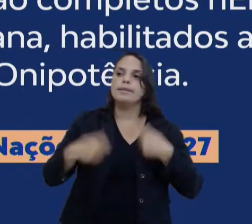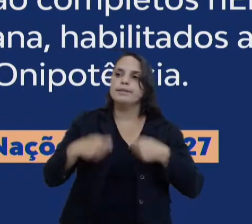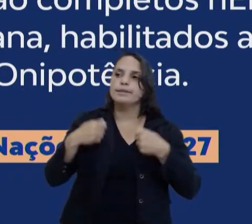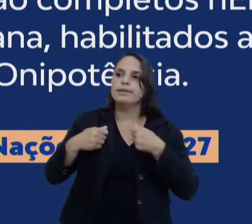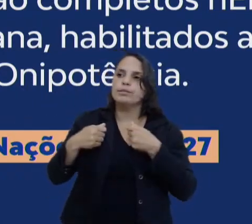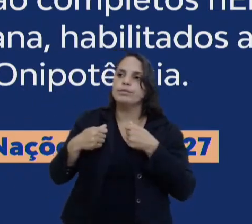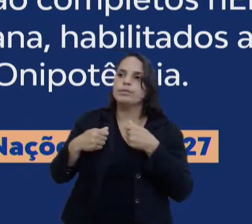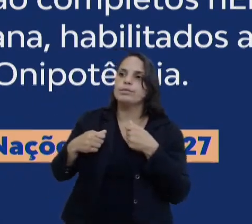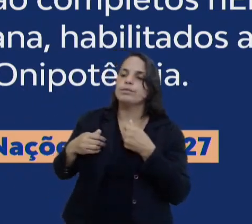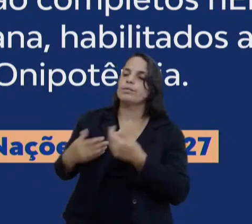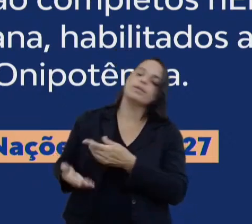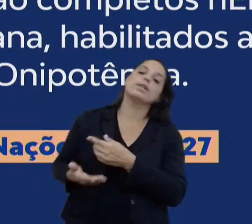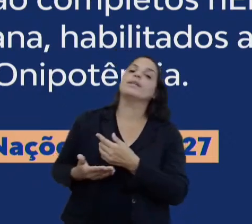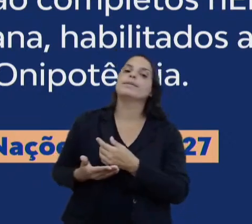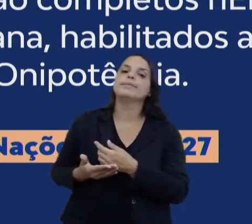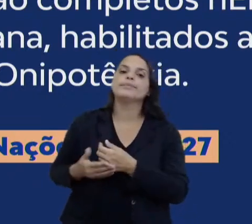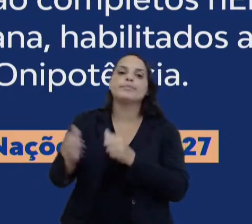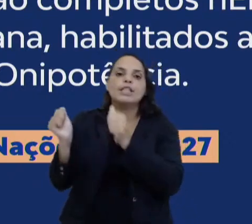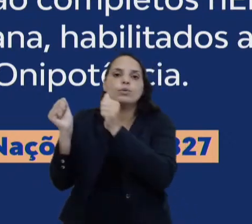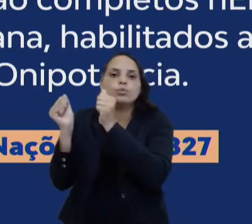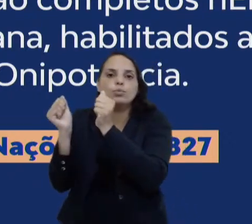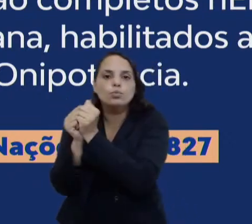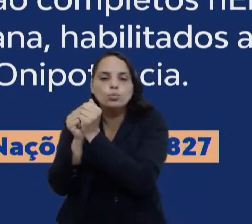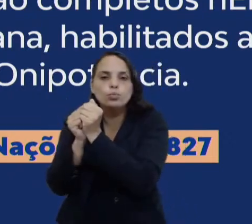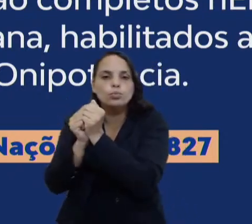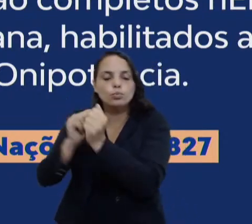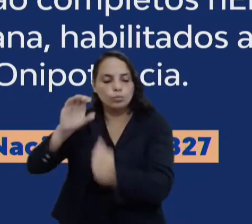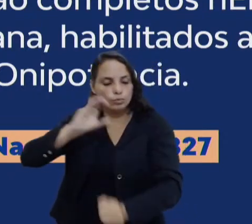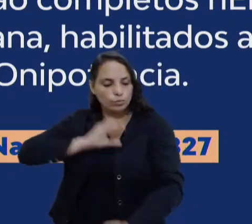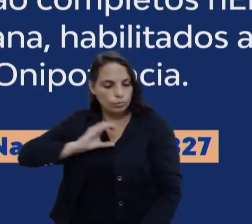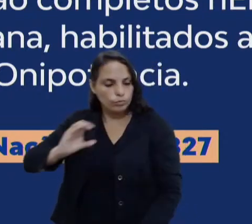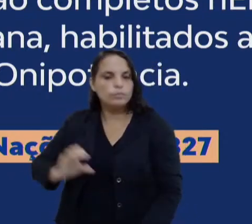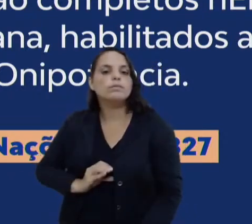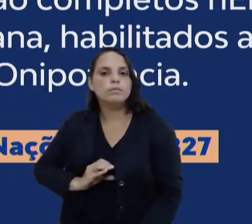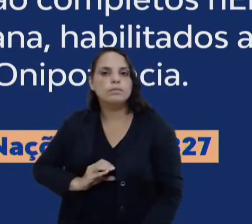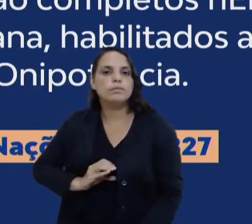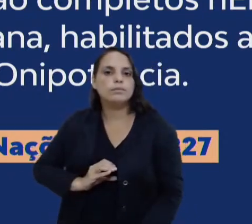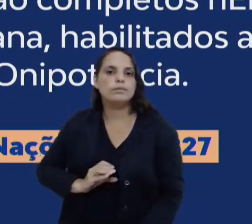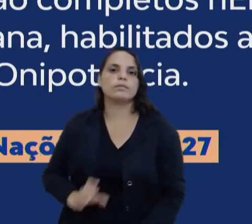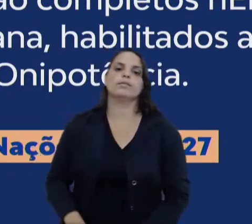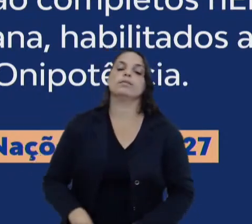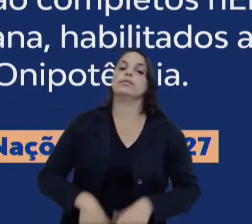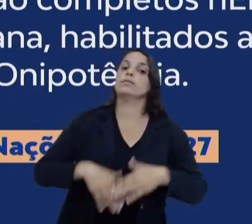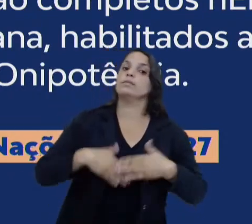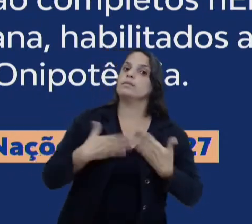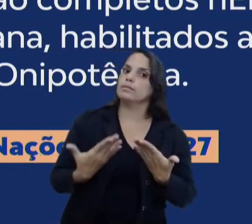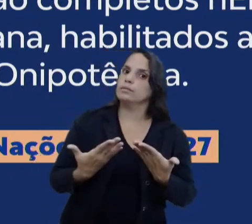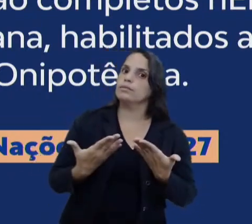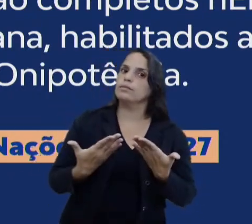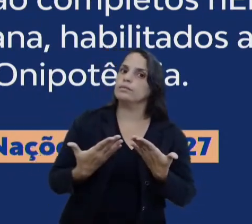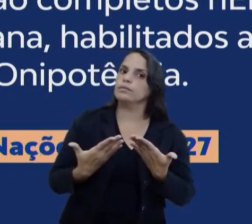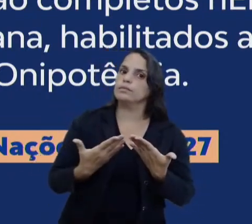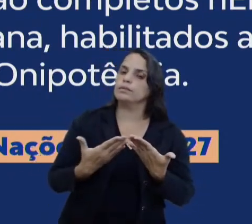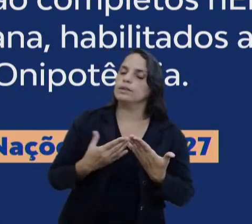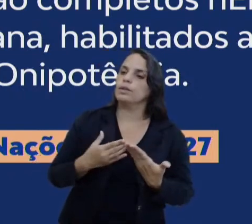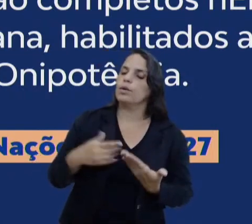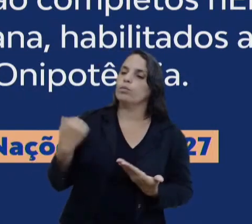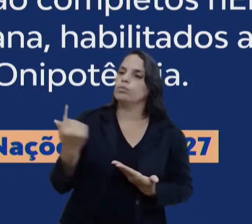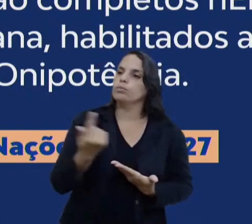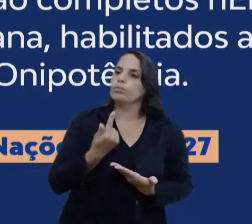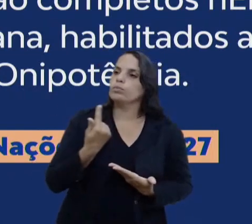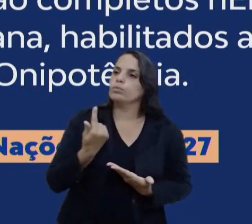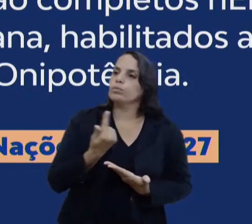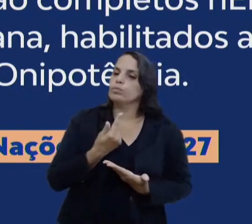isso? Cooperação. É operação conjunta. Então, mediante a cooperação com Cristo,